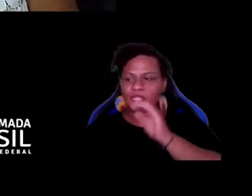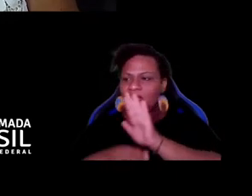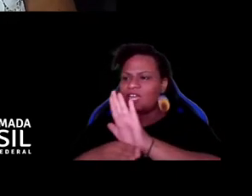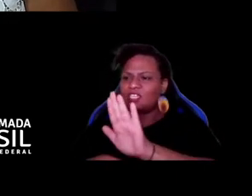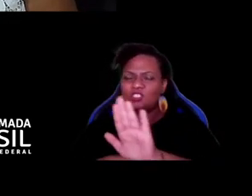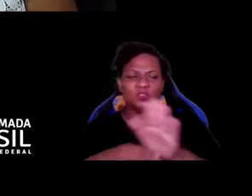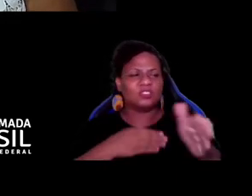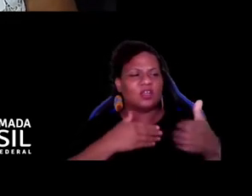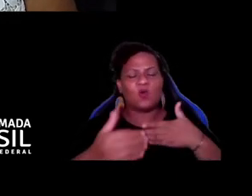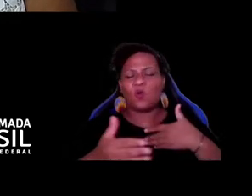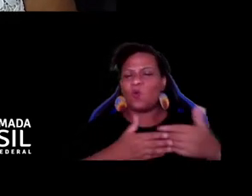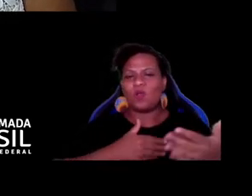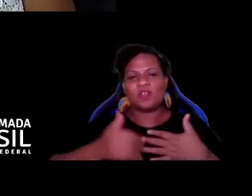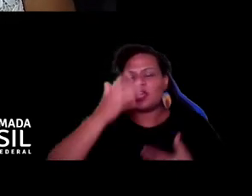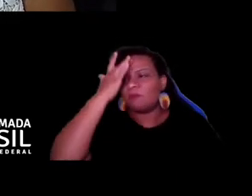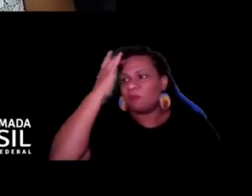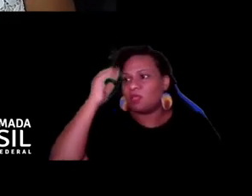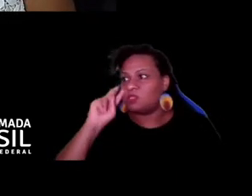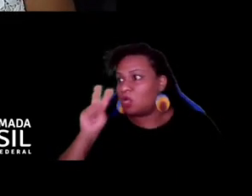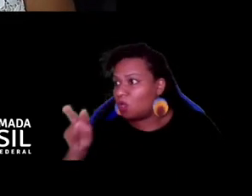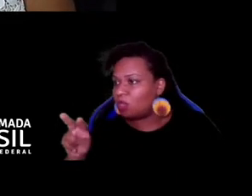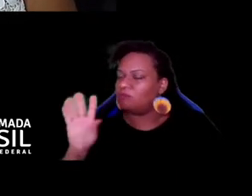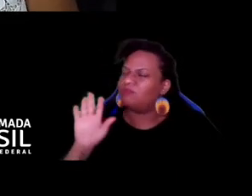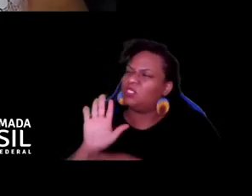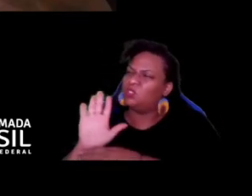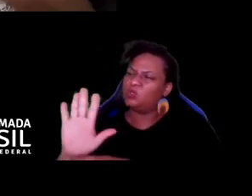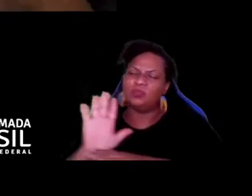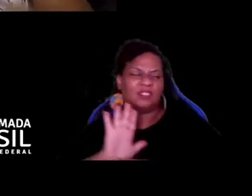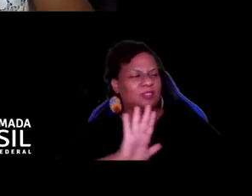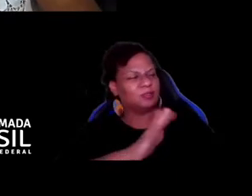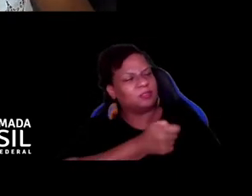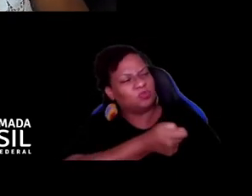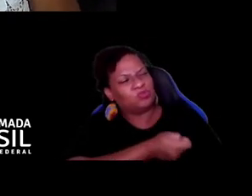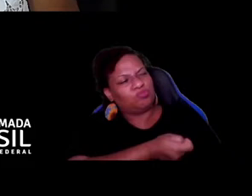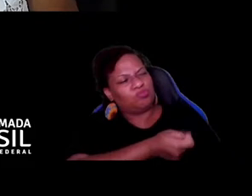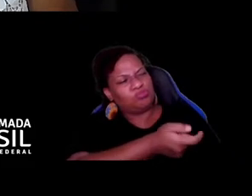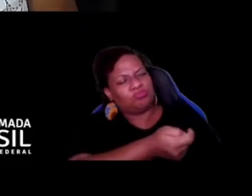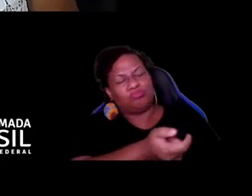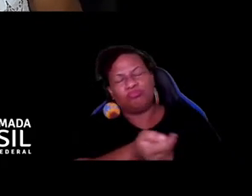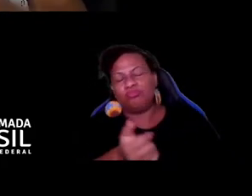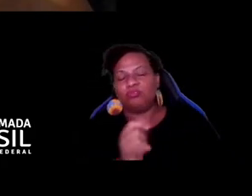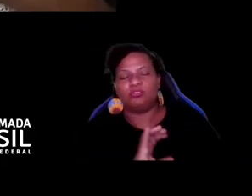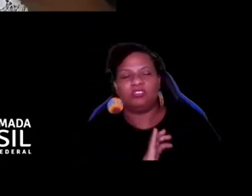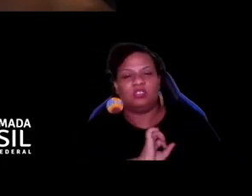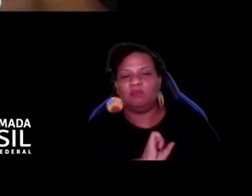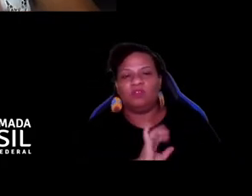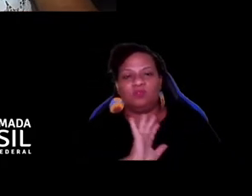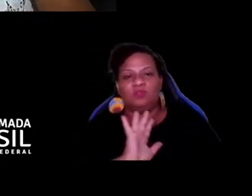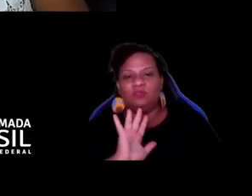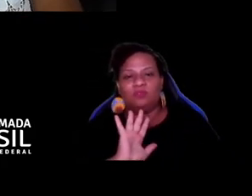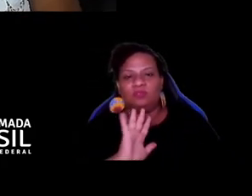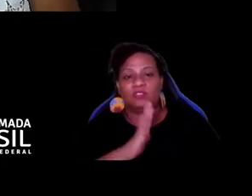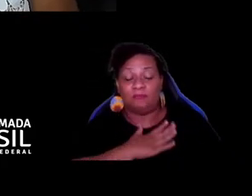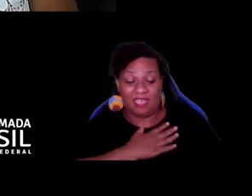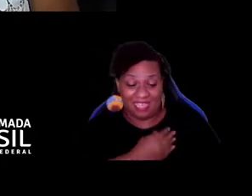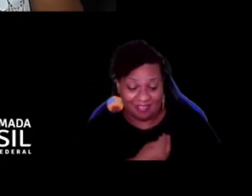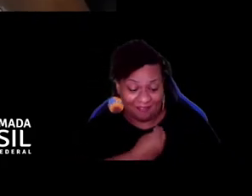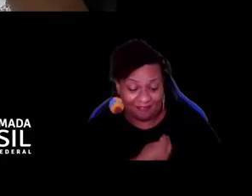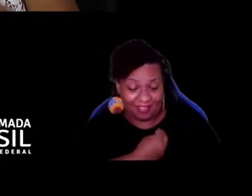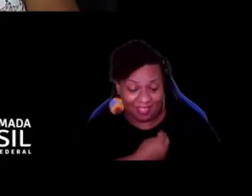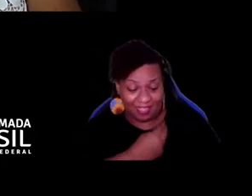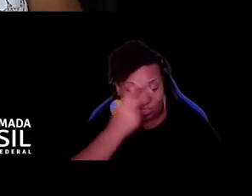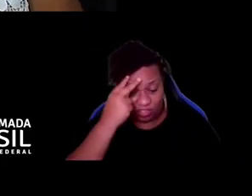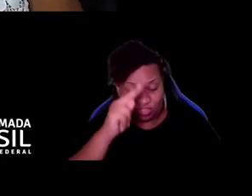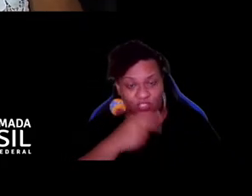quem. Né? Uhum. A minha escola de vida, ela é pautada, né,